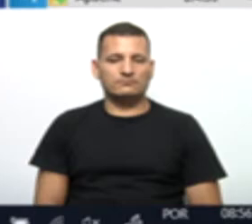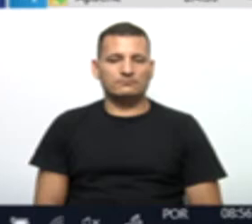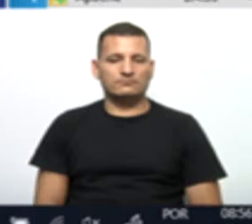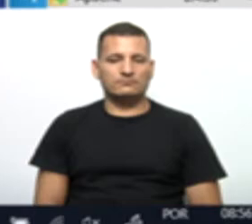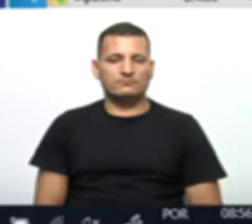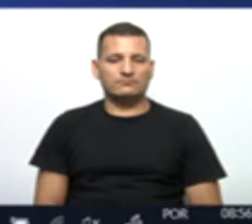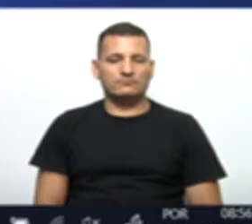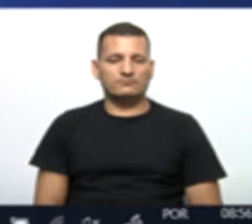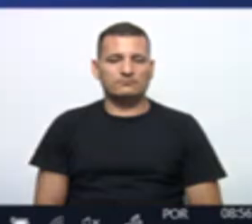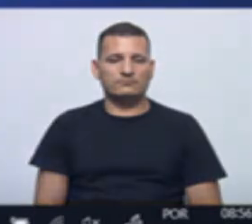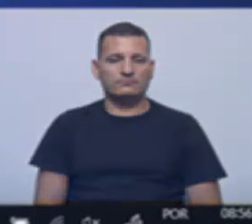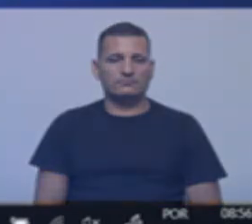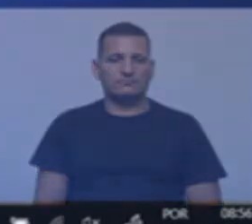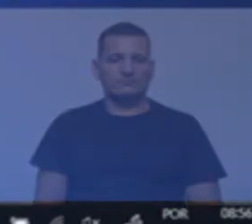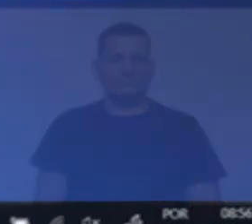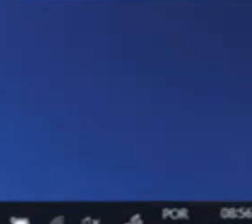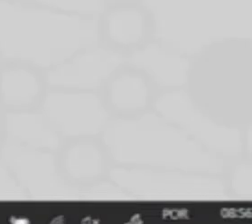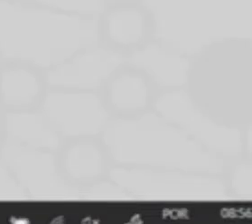Console.